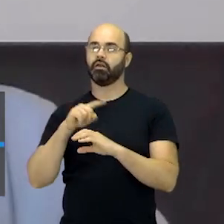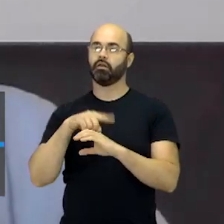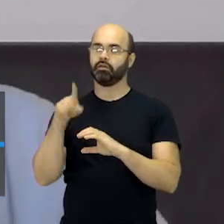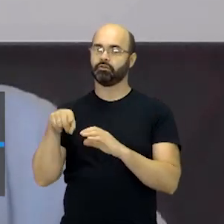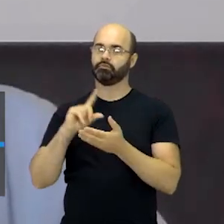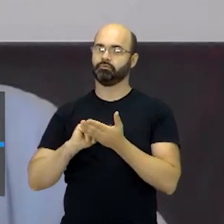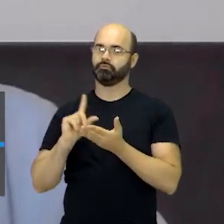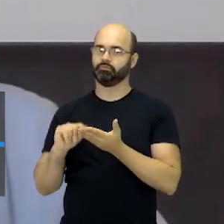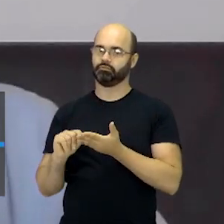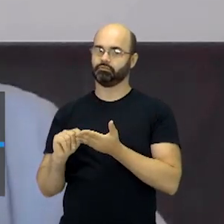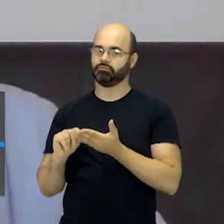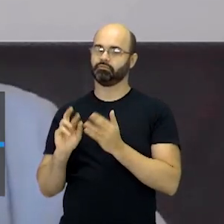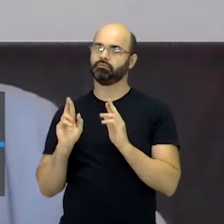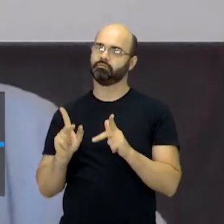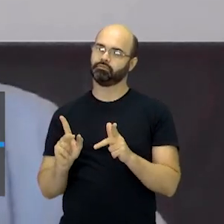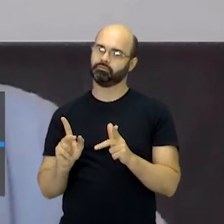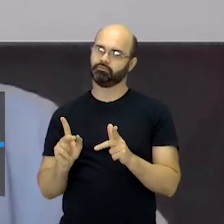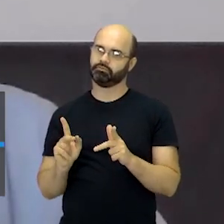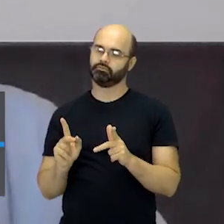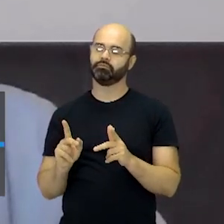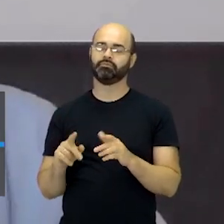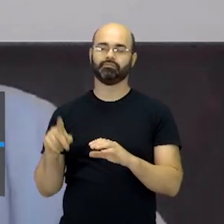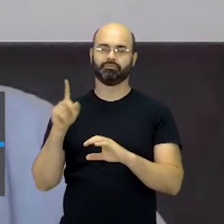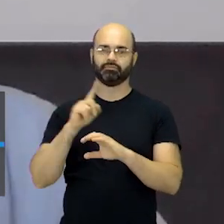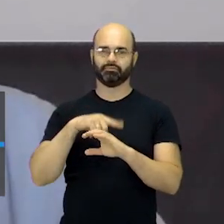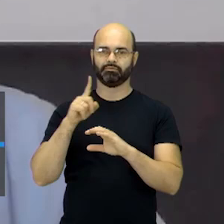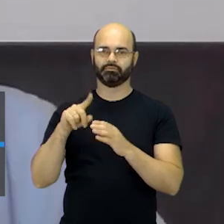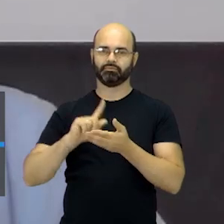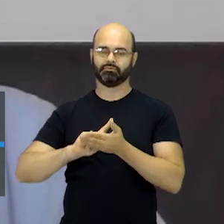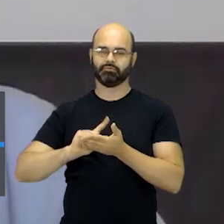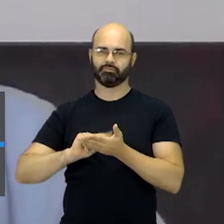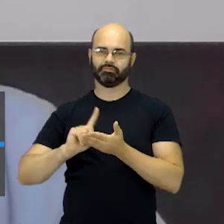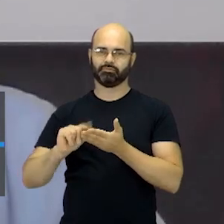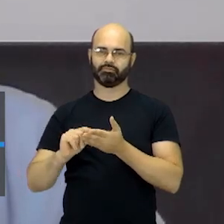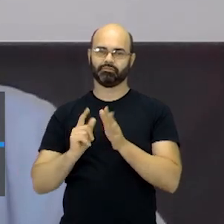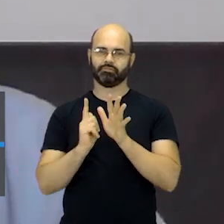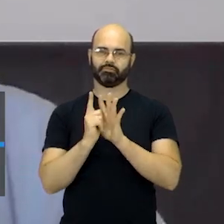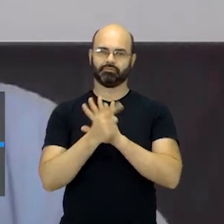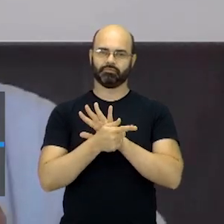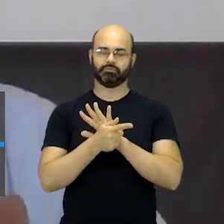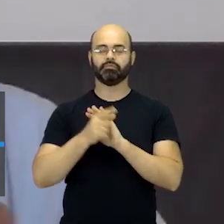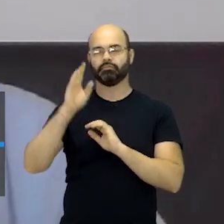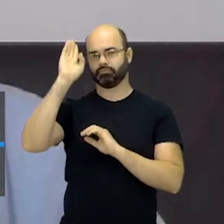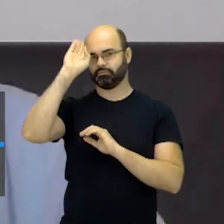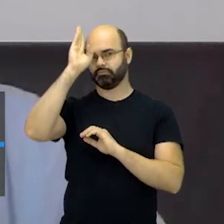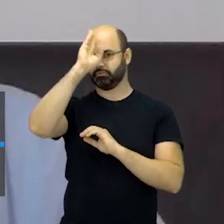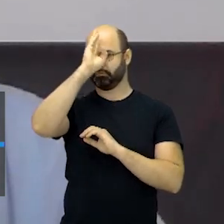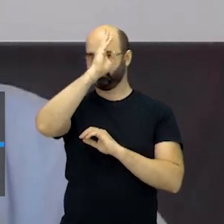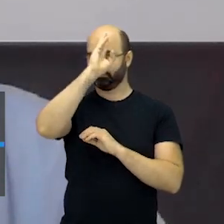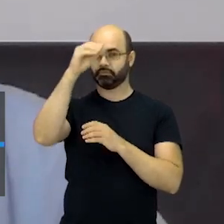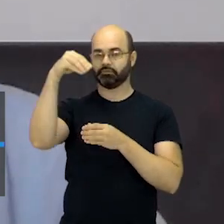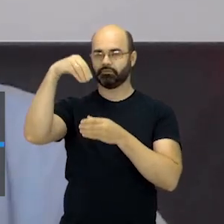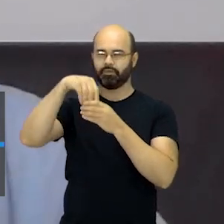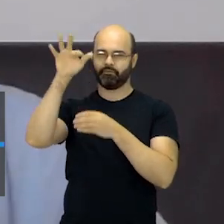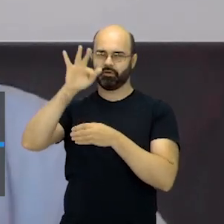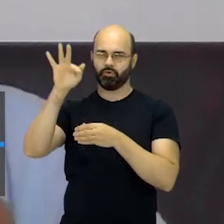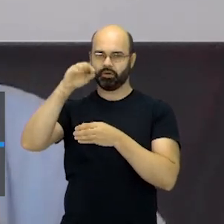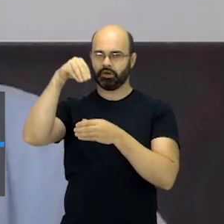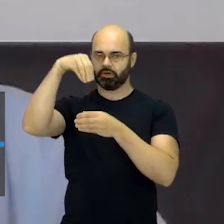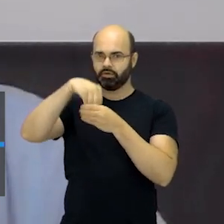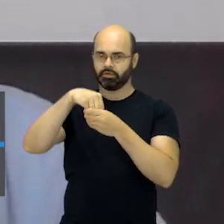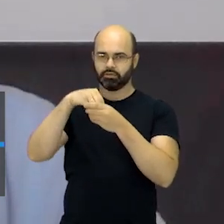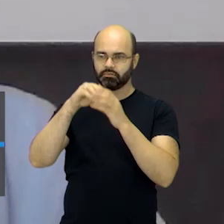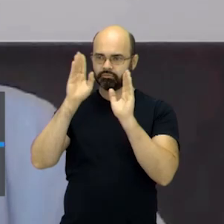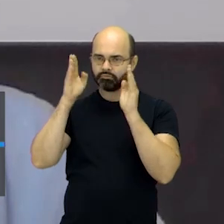O artigo científico é aquele gênero textual que ele é produzido na academia para finalidades bem específicas,